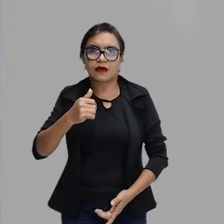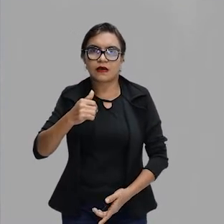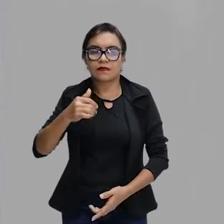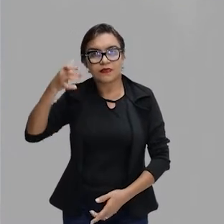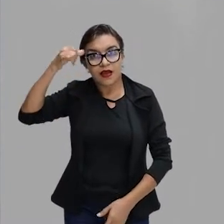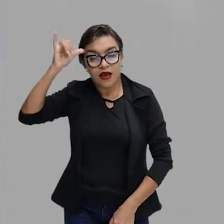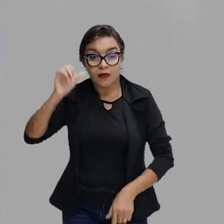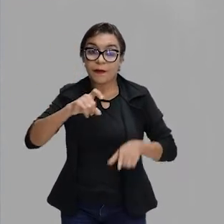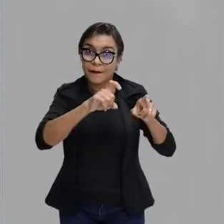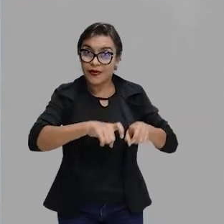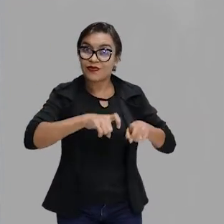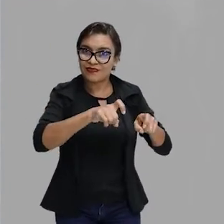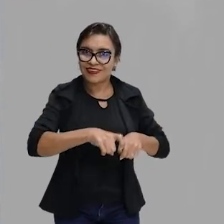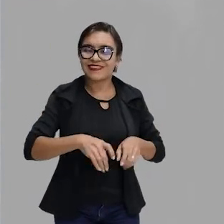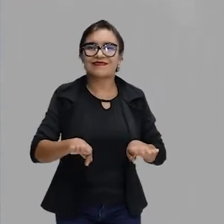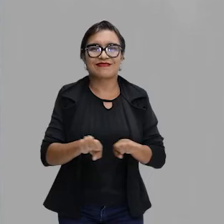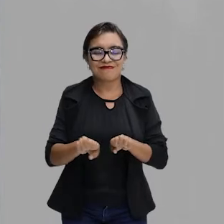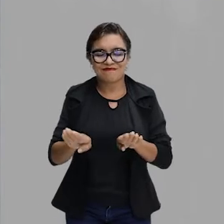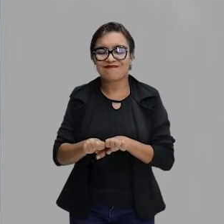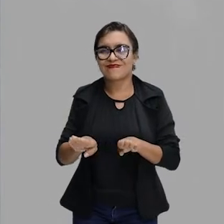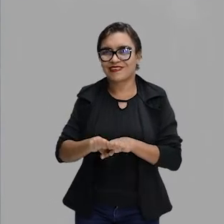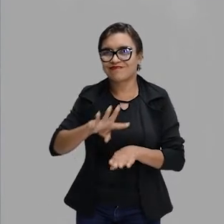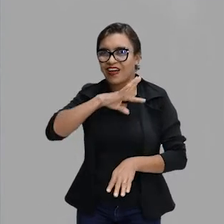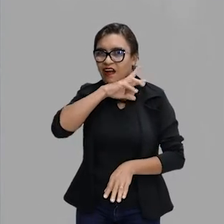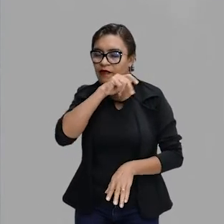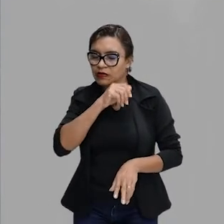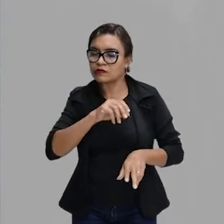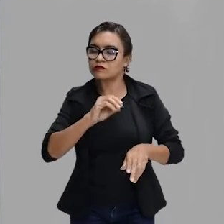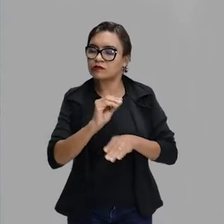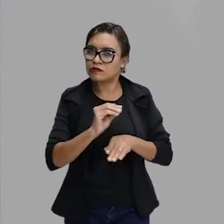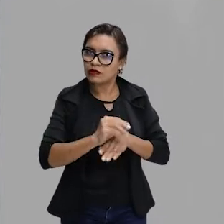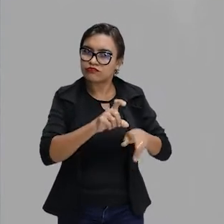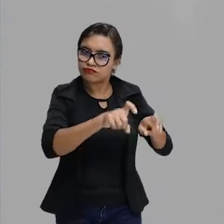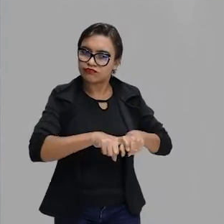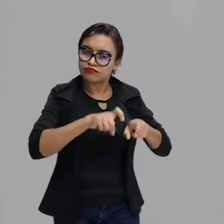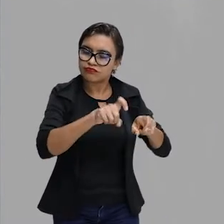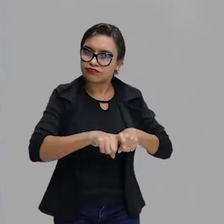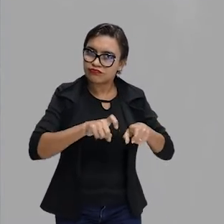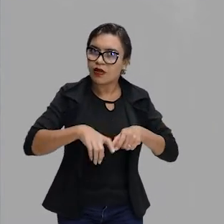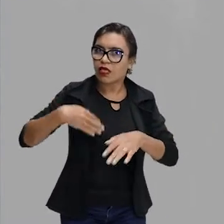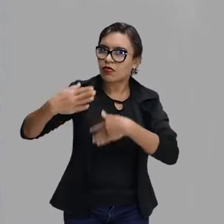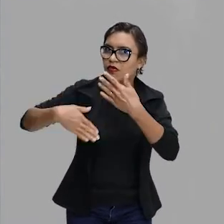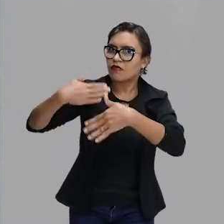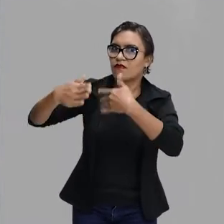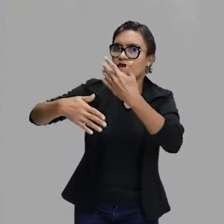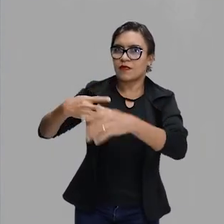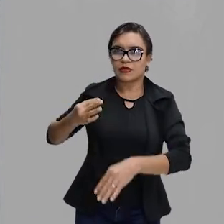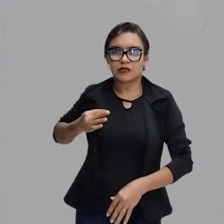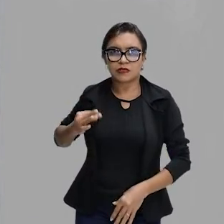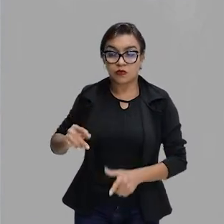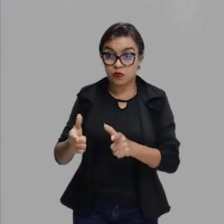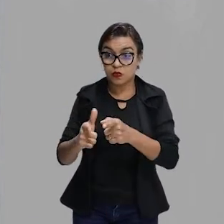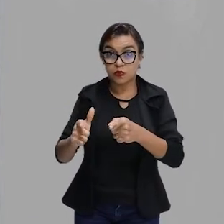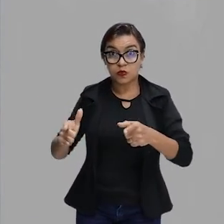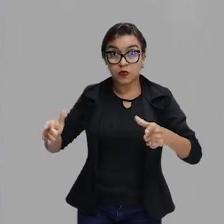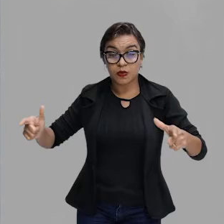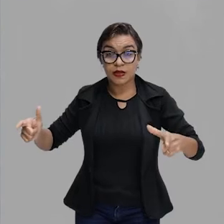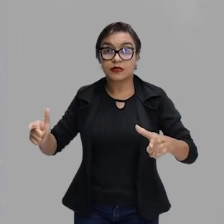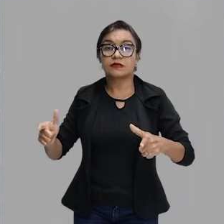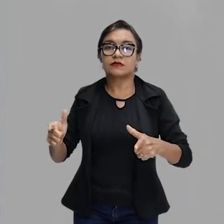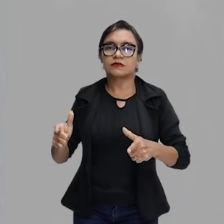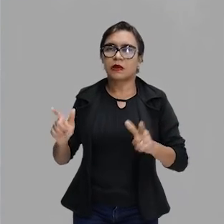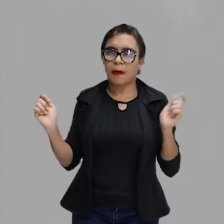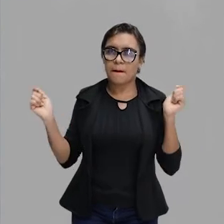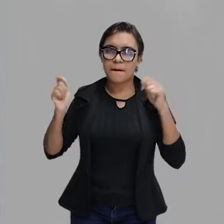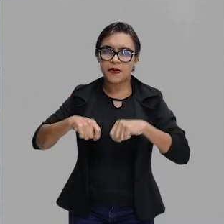grandes produtores, mas pequenos produtores também, tá certo? Trazer esse desenvolvimento tecnológico, né? Ampliar essa capacidade produtiva,